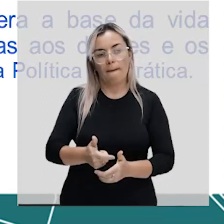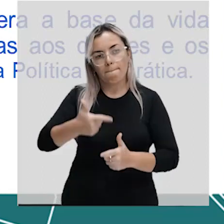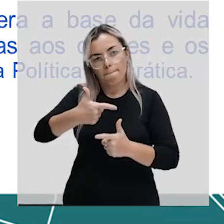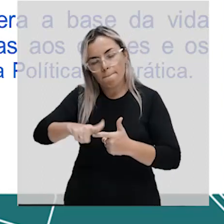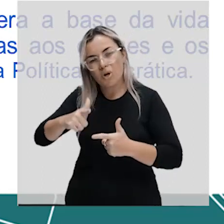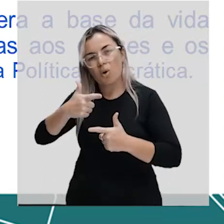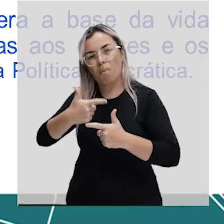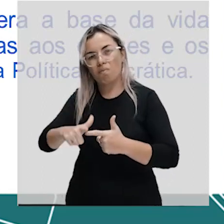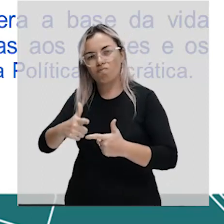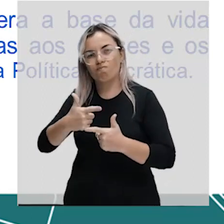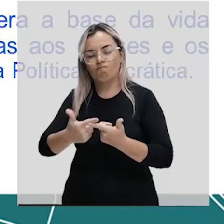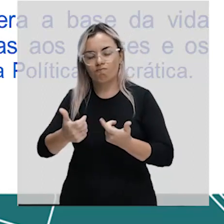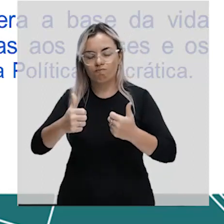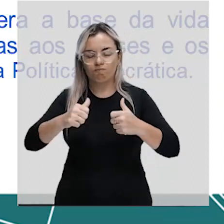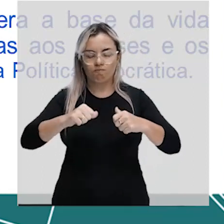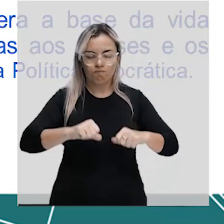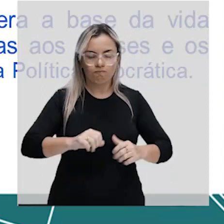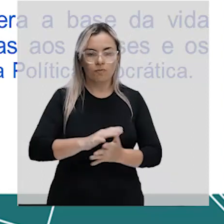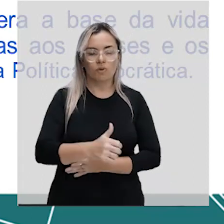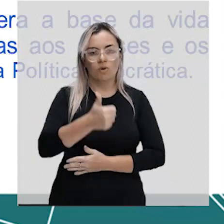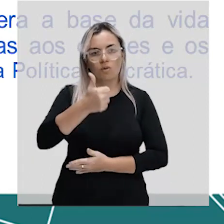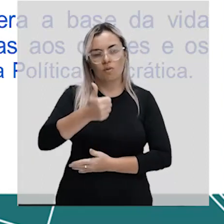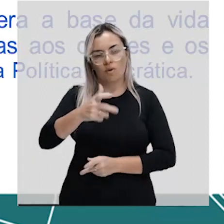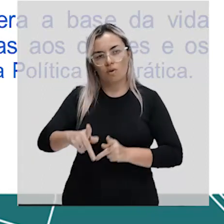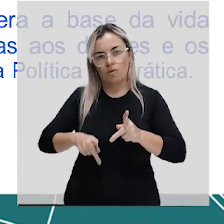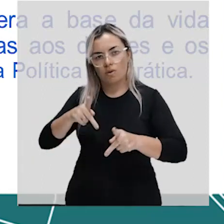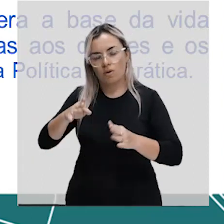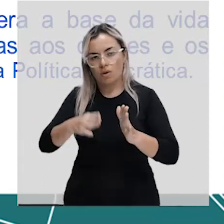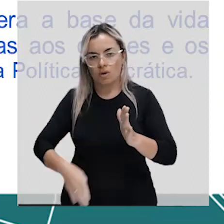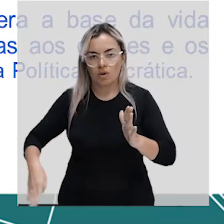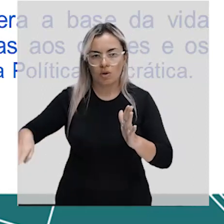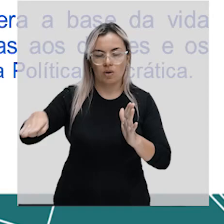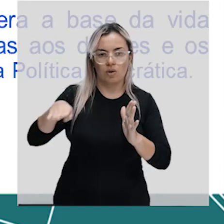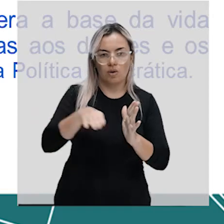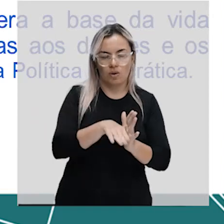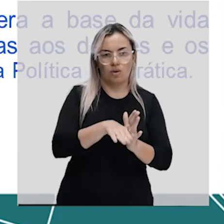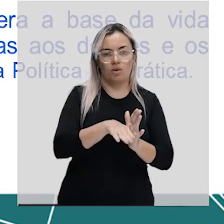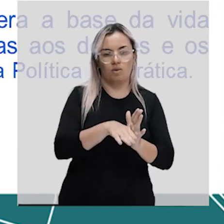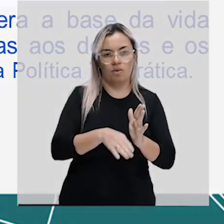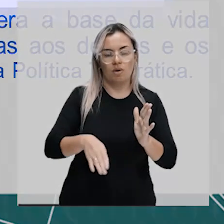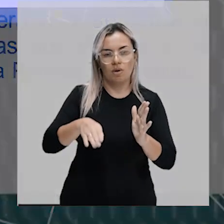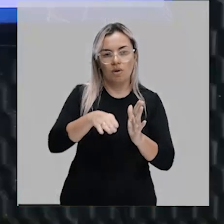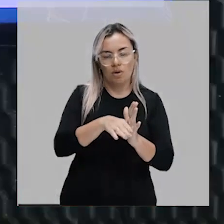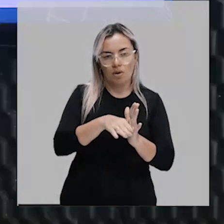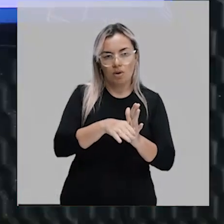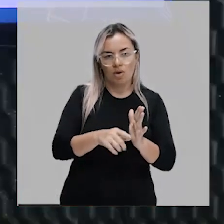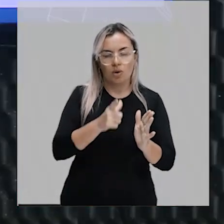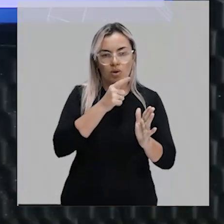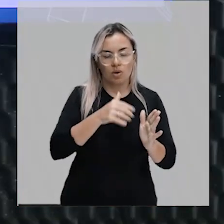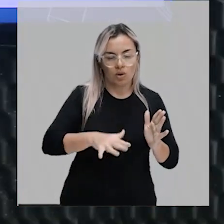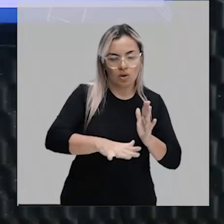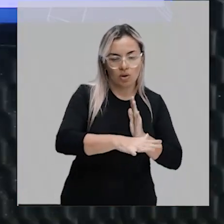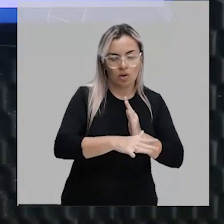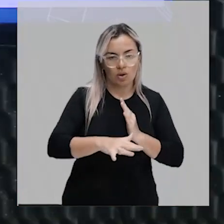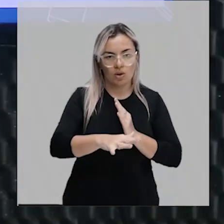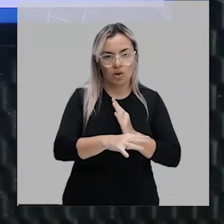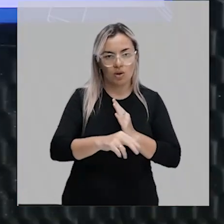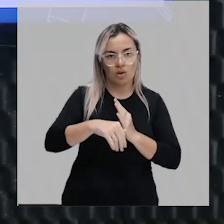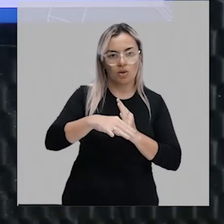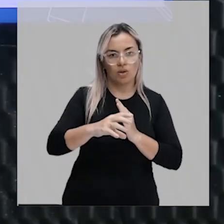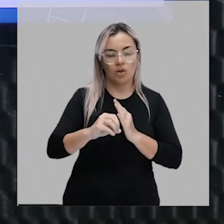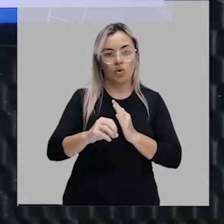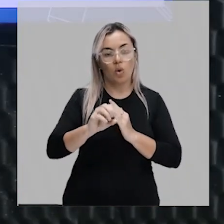Tragédias irão ocorrer. Os primeiros povos que chegaram na margem do Nilo ou dos rios Tigres e